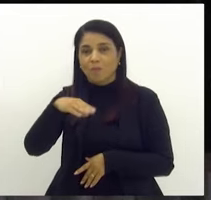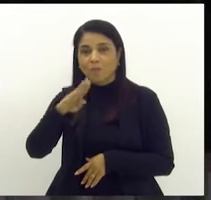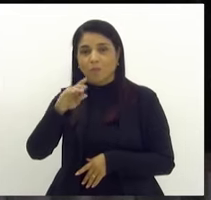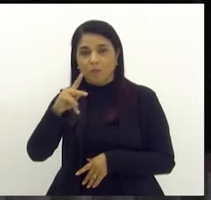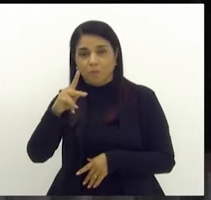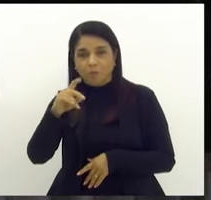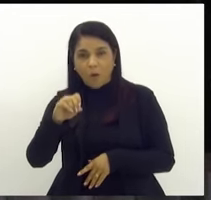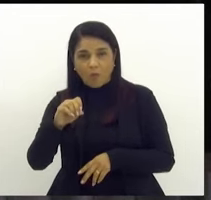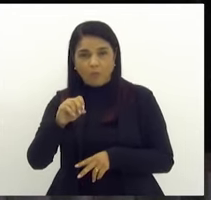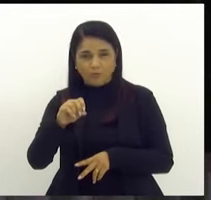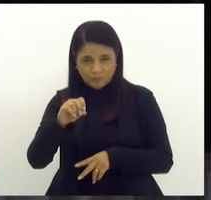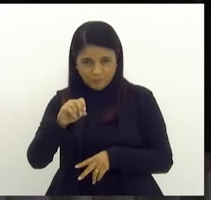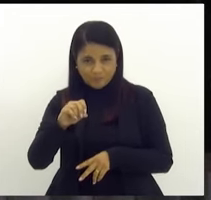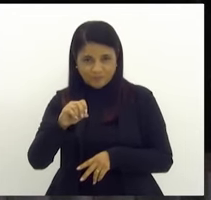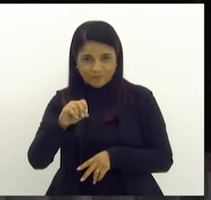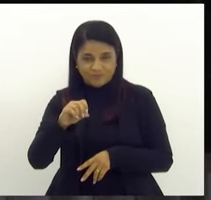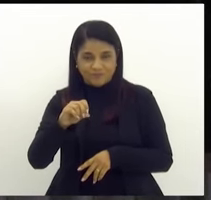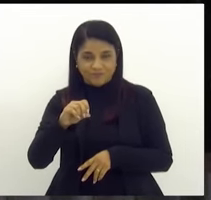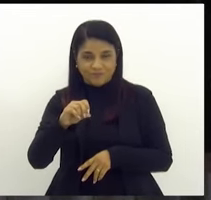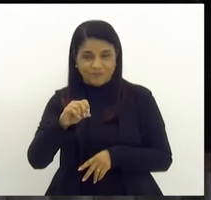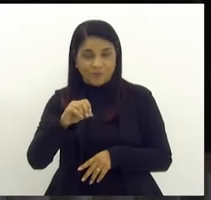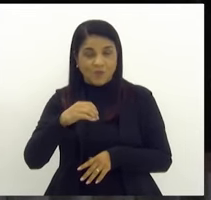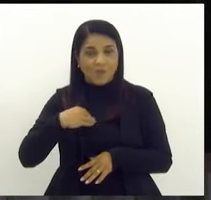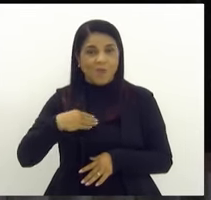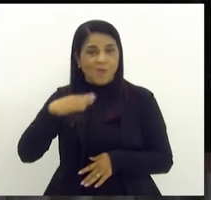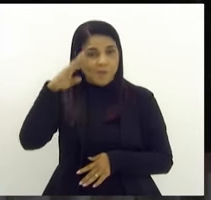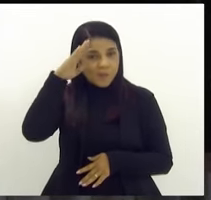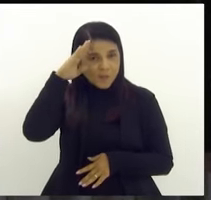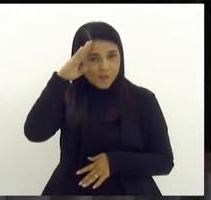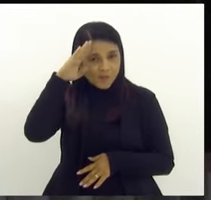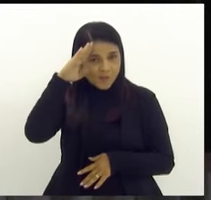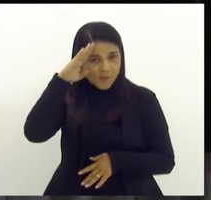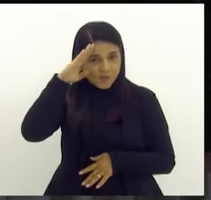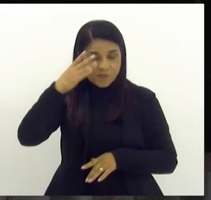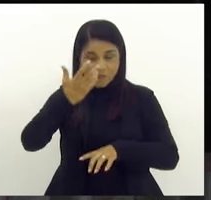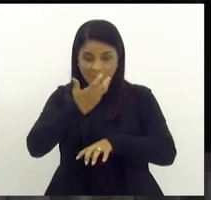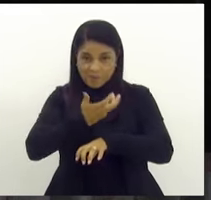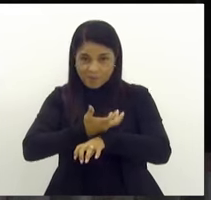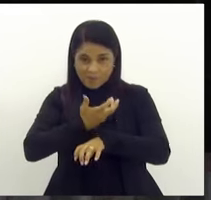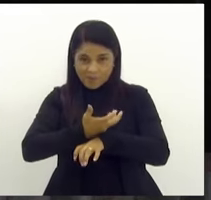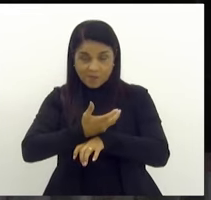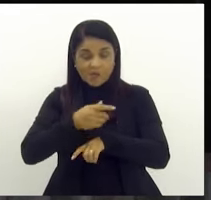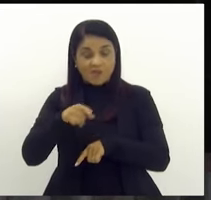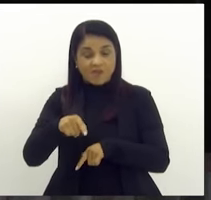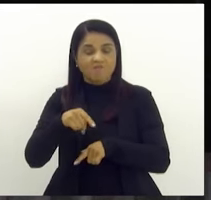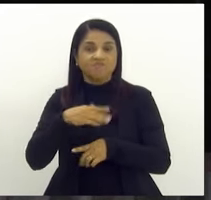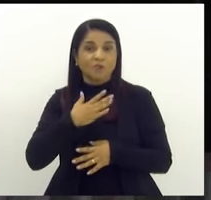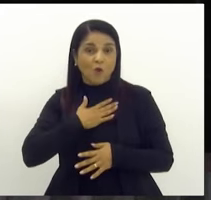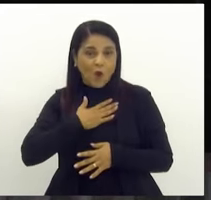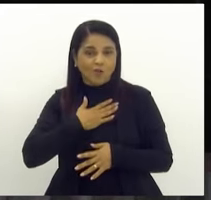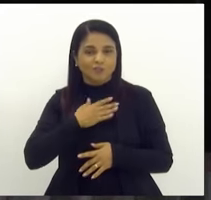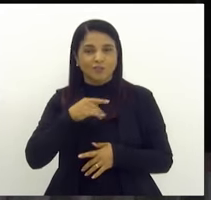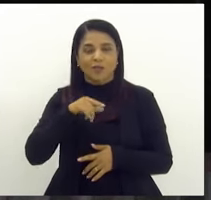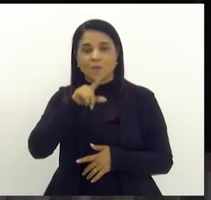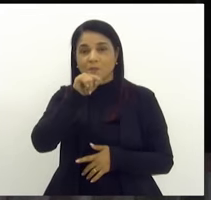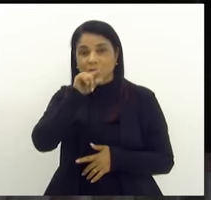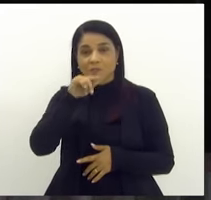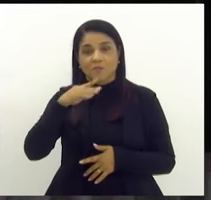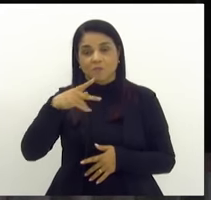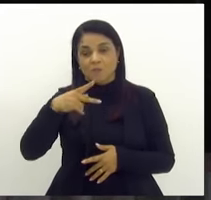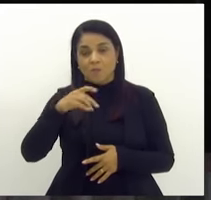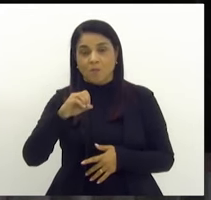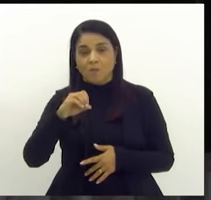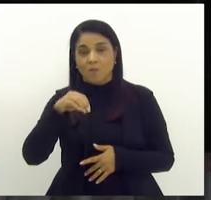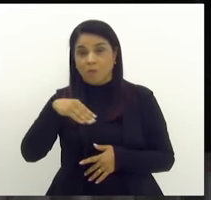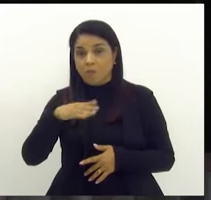Gila da da pissada o praça é pombo porque quem gosta de praça é pombo então eles falam isso na sacanagem ah você gosta de praça